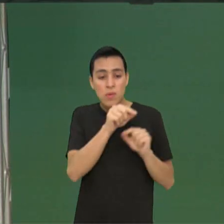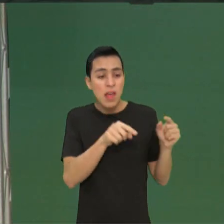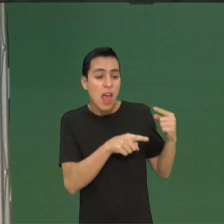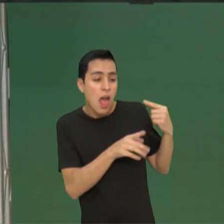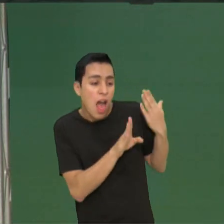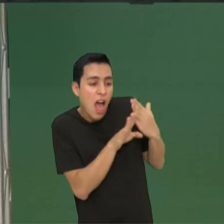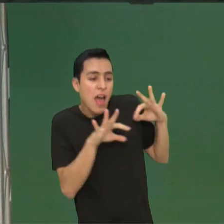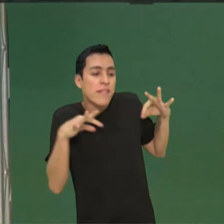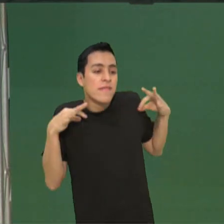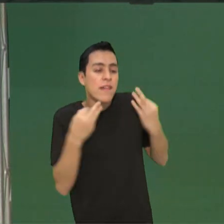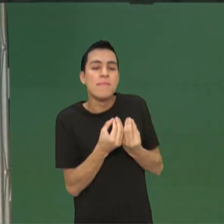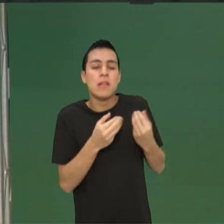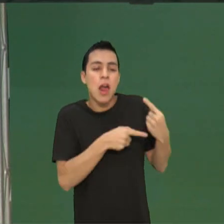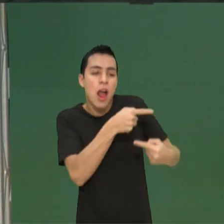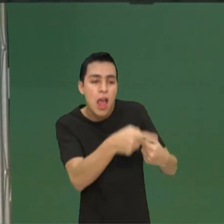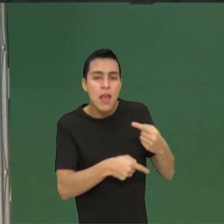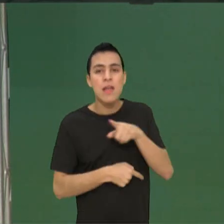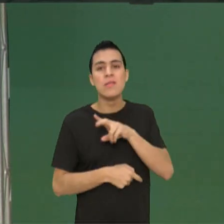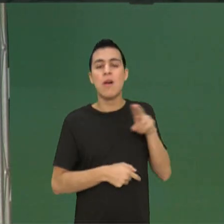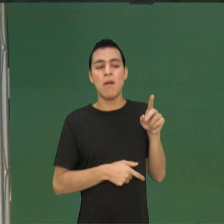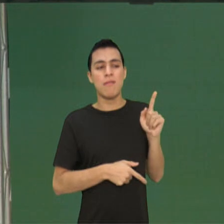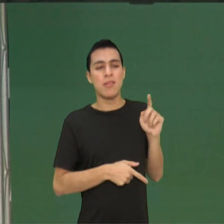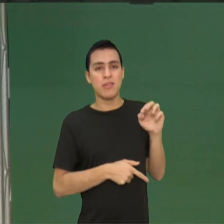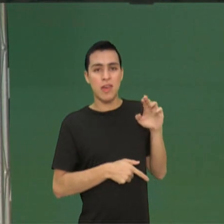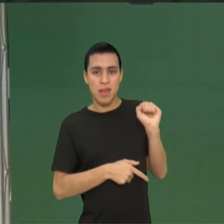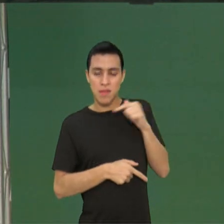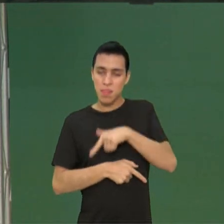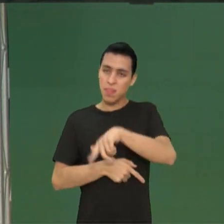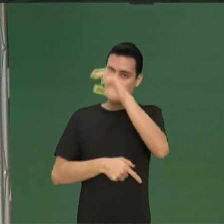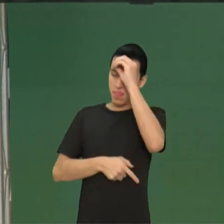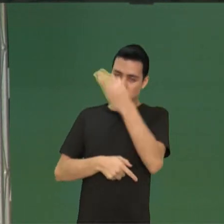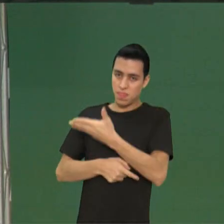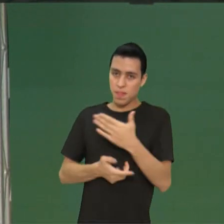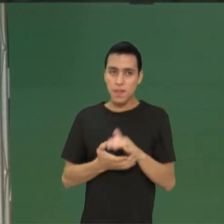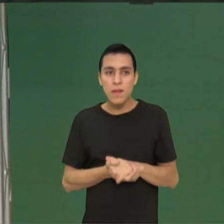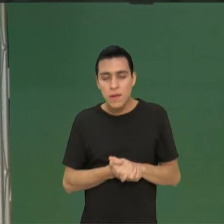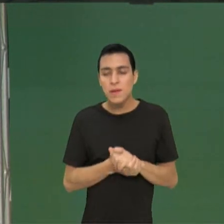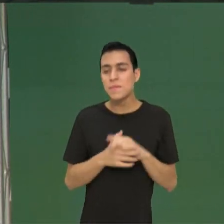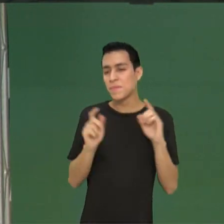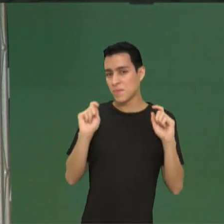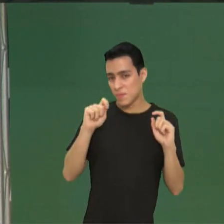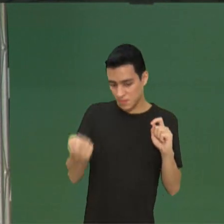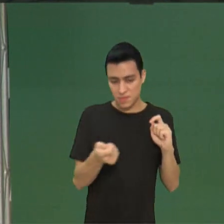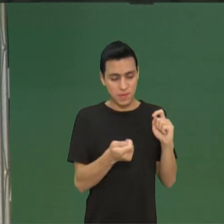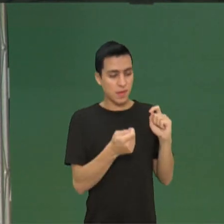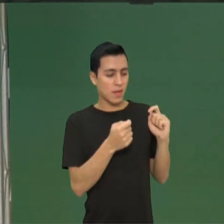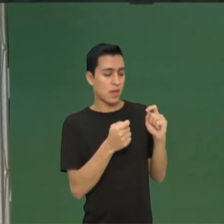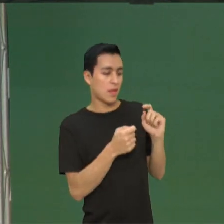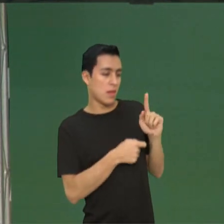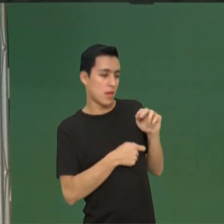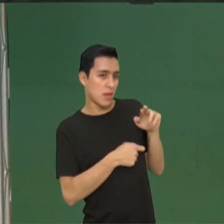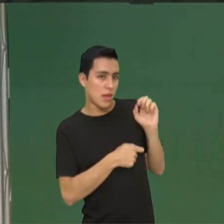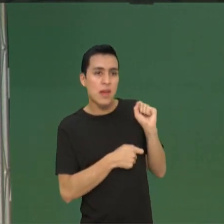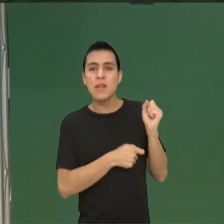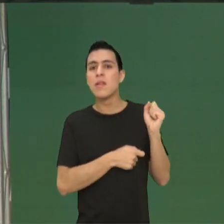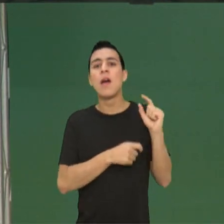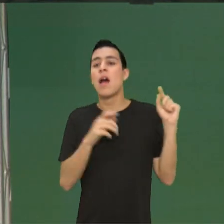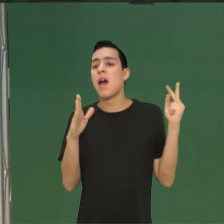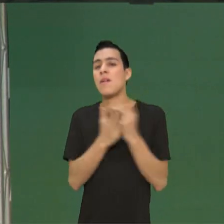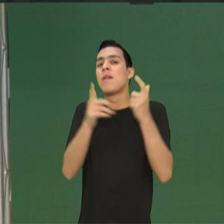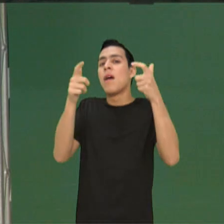recessivas. Uma mulher albina, 2 cópias recessivas. O que eles podem fornecer para o filho? Somente cópias recessivas, ele vai ter